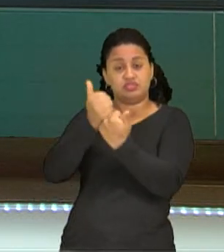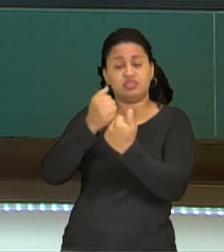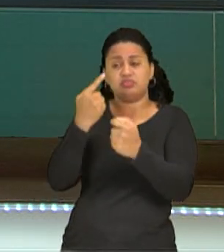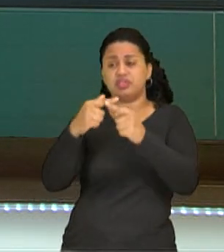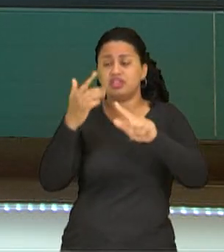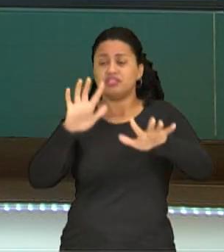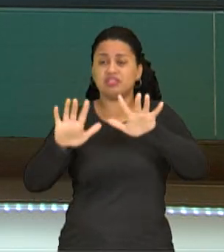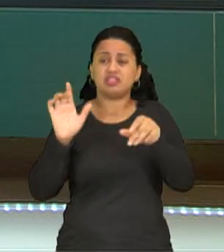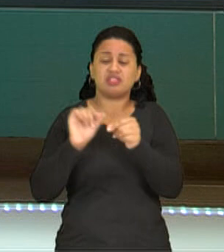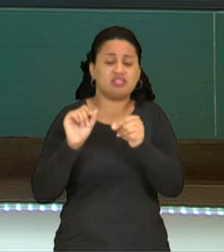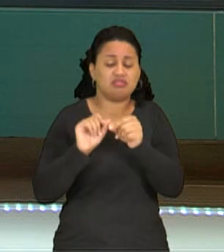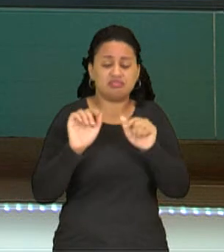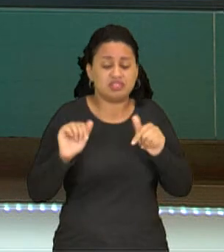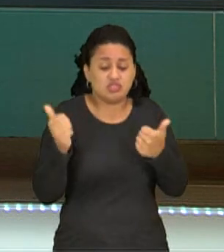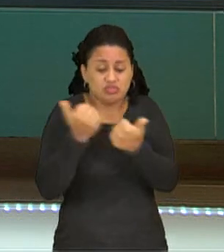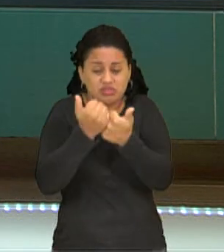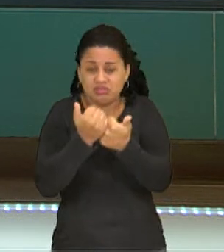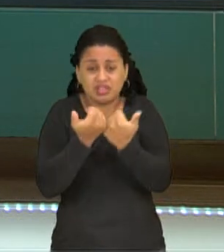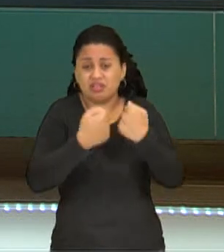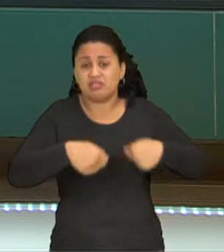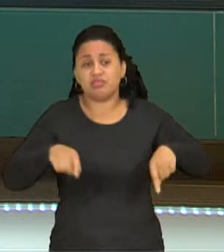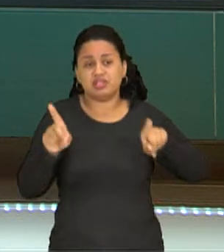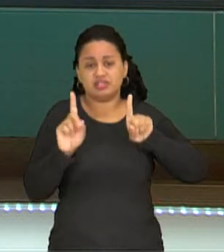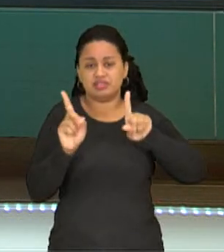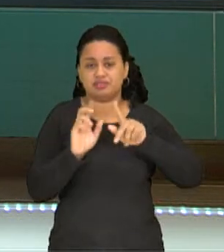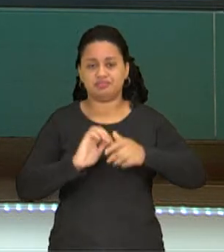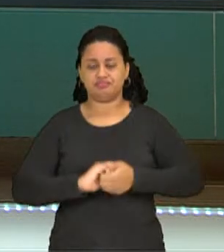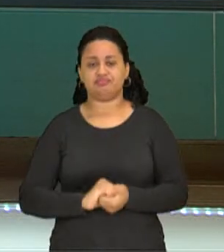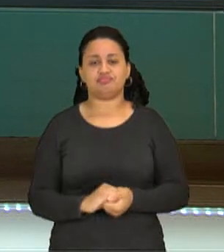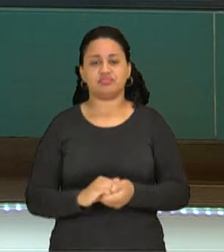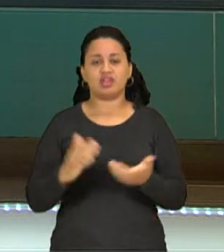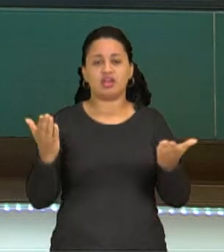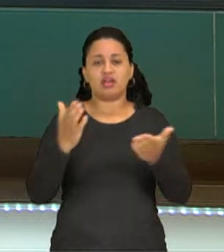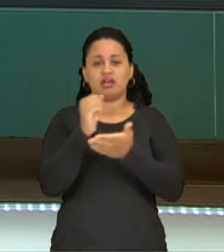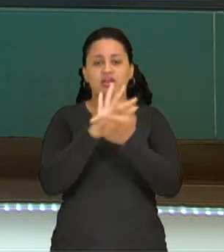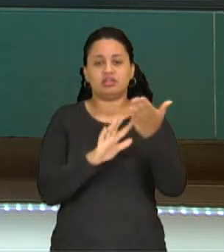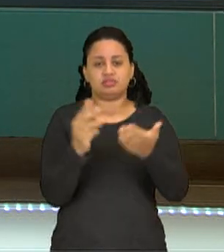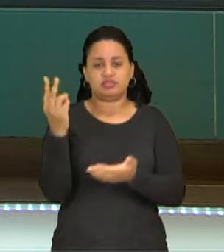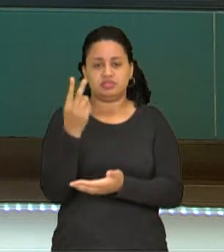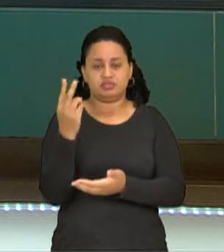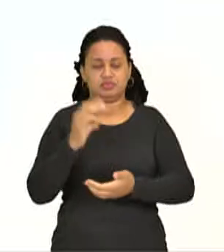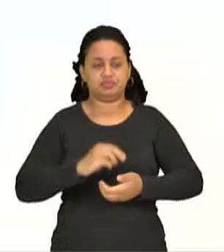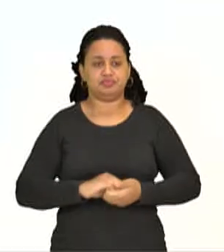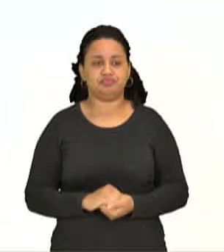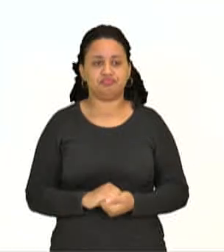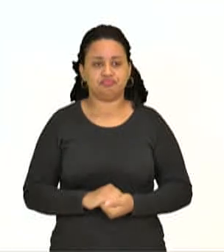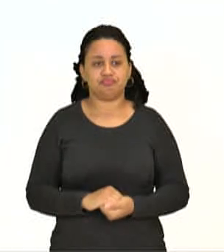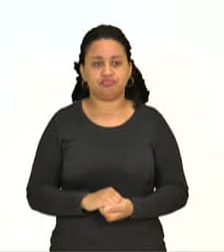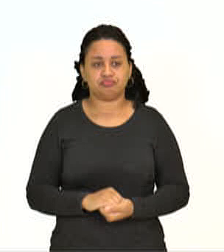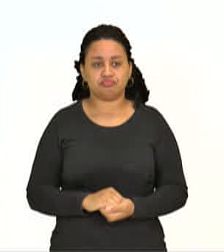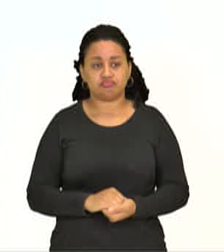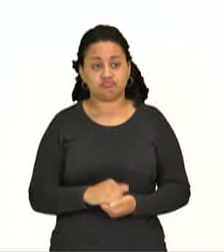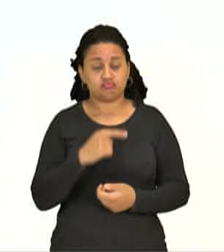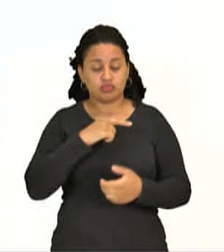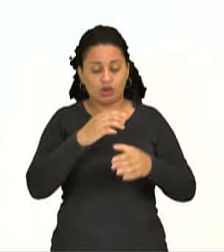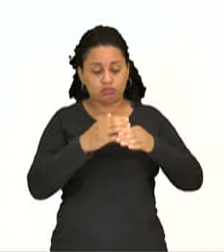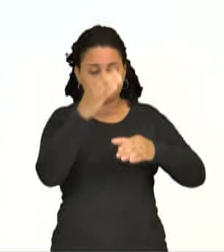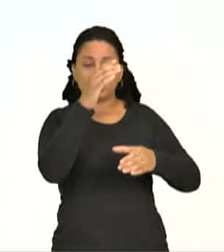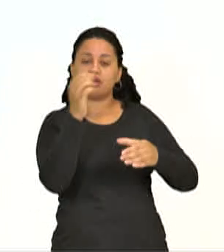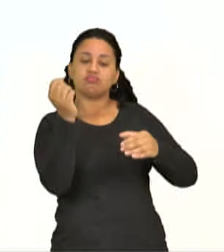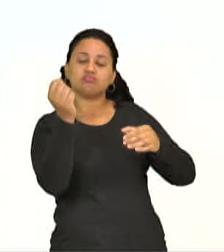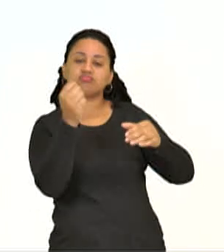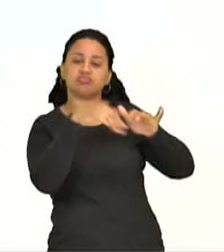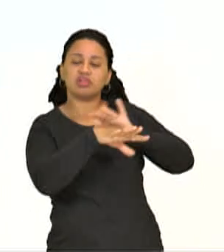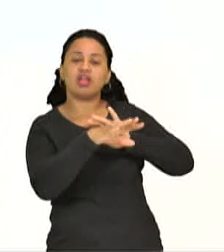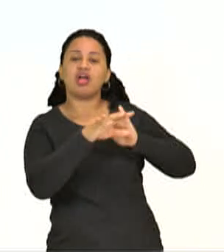você vai trabalhar de graça, sem necessidade. Vamos para o exercício 2 agora. Um tanque para depósito de combustível